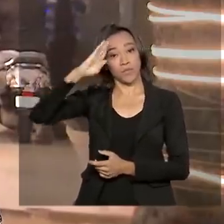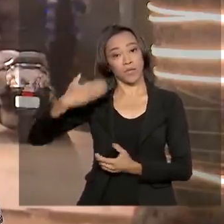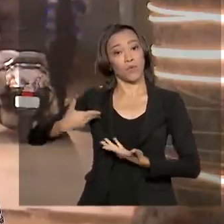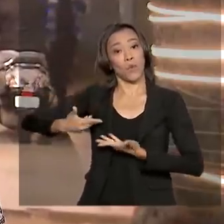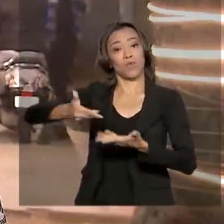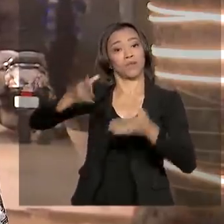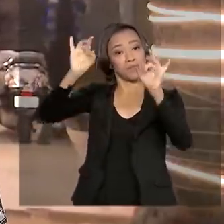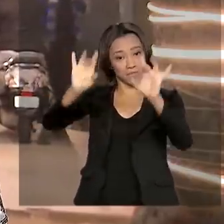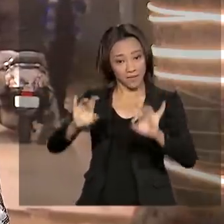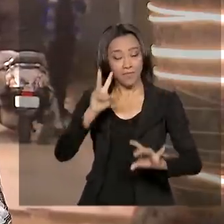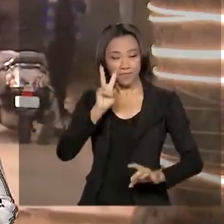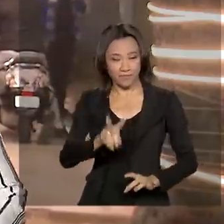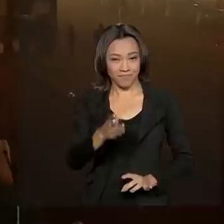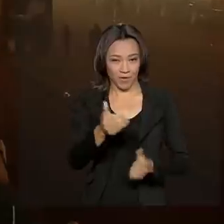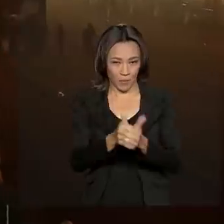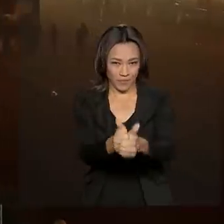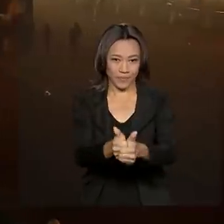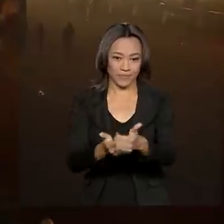lá. Acompanhe.